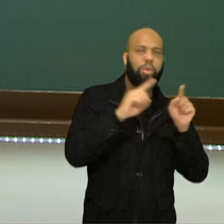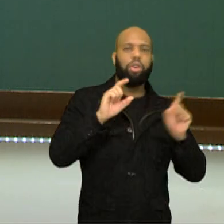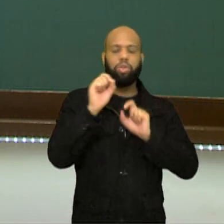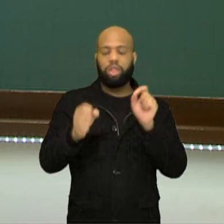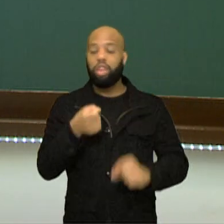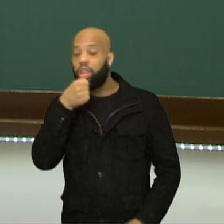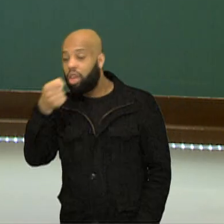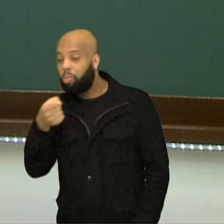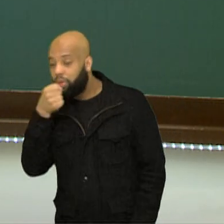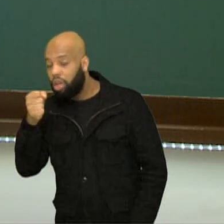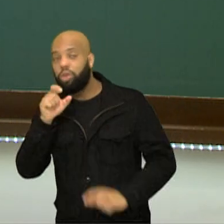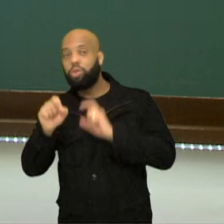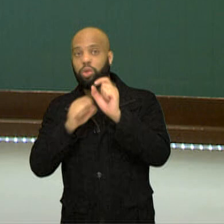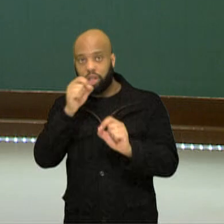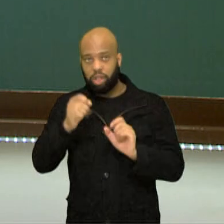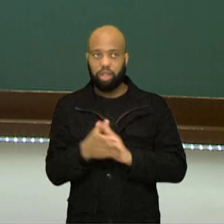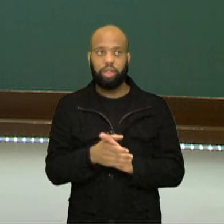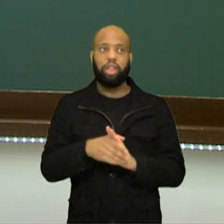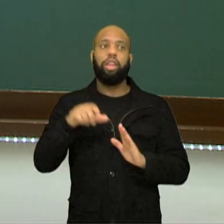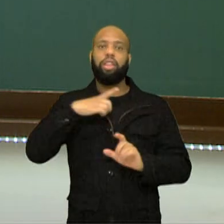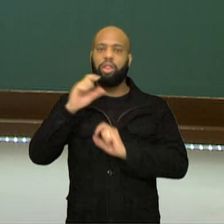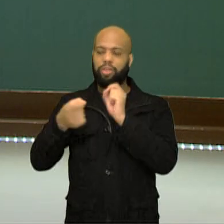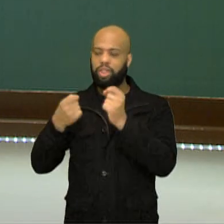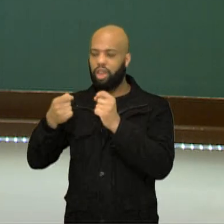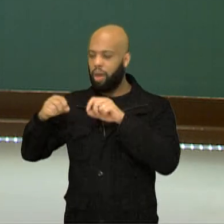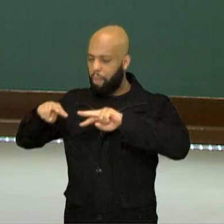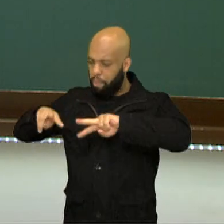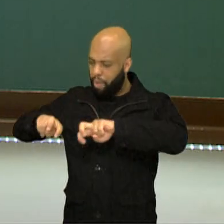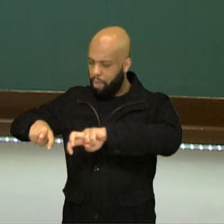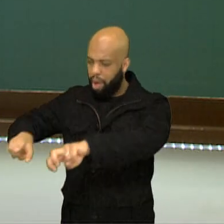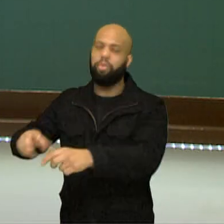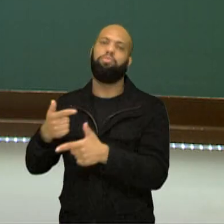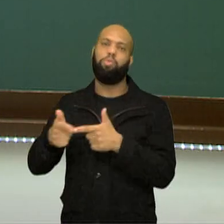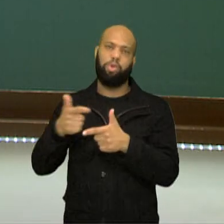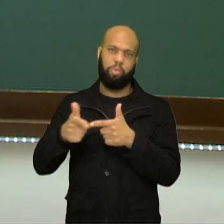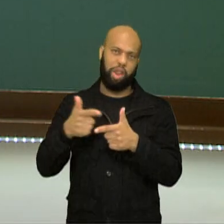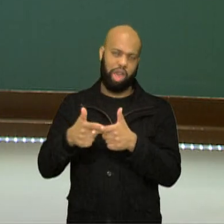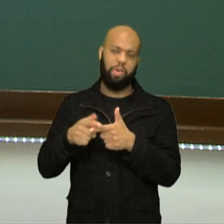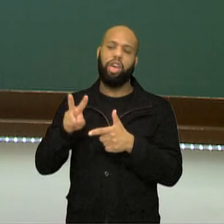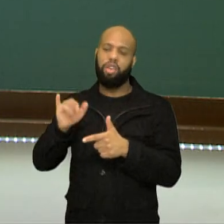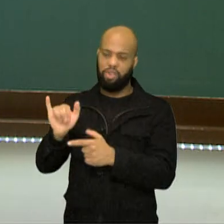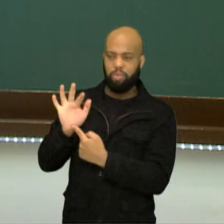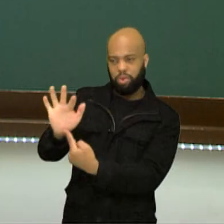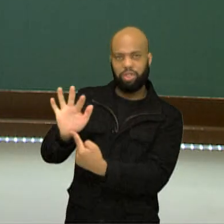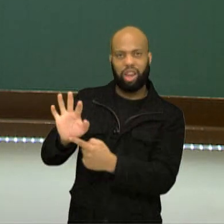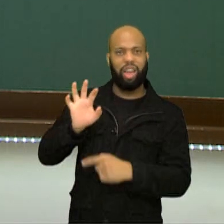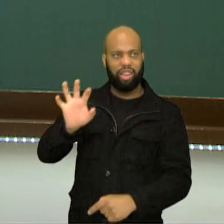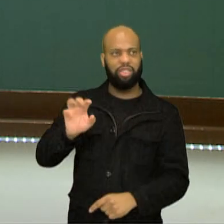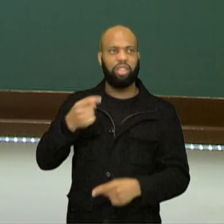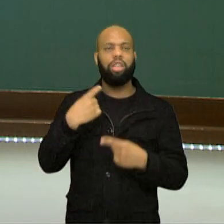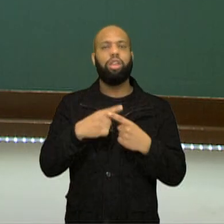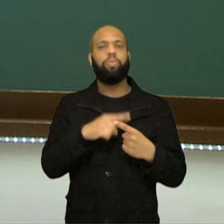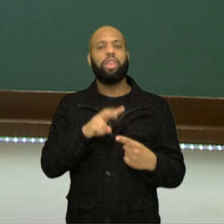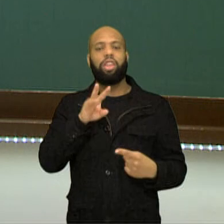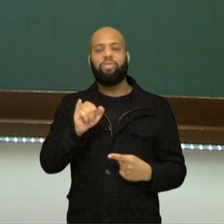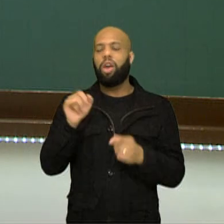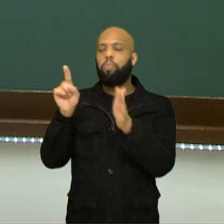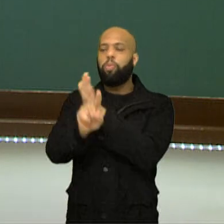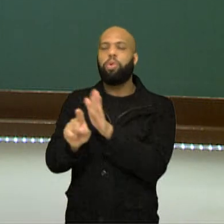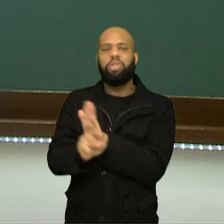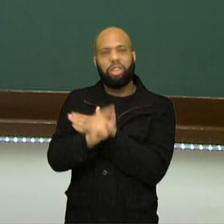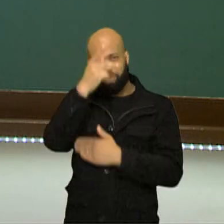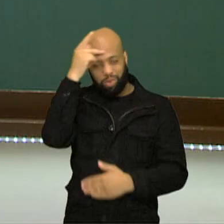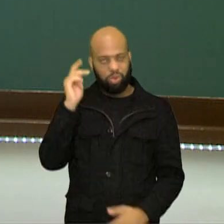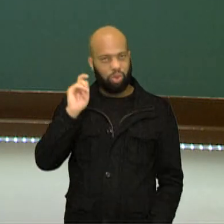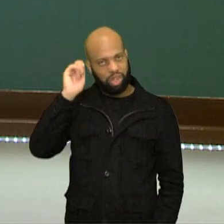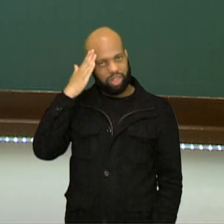a reportagem ela mergulha um pouco mais fundo nos problemas, né? Ela problematiza, ela consulta